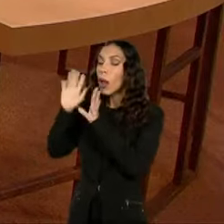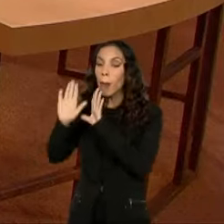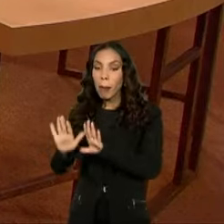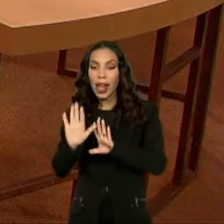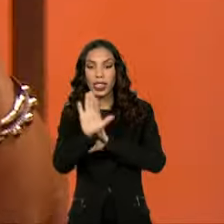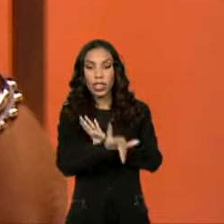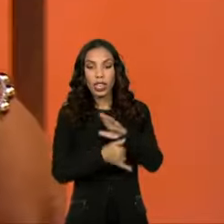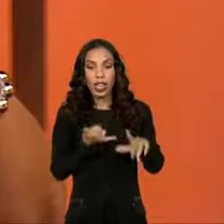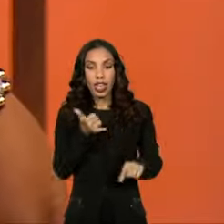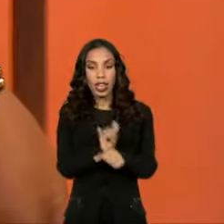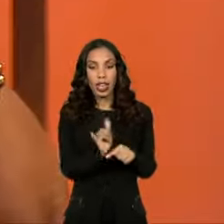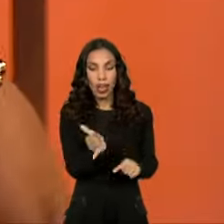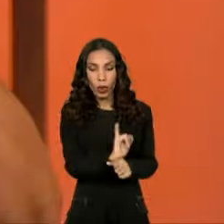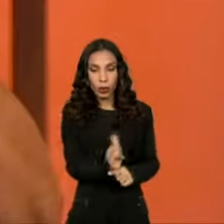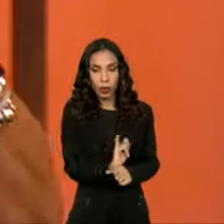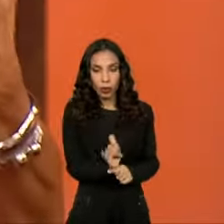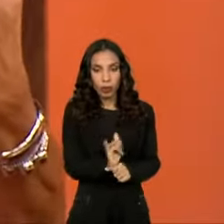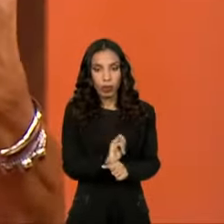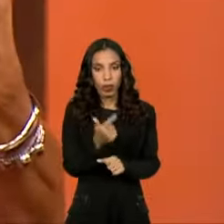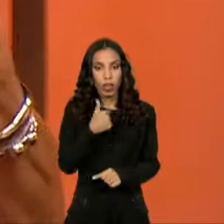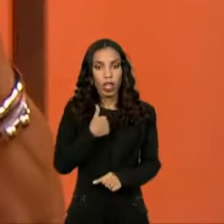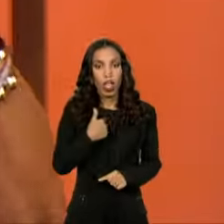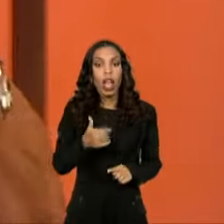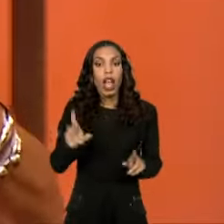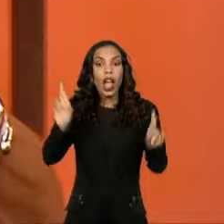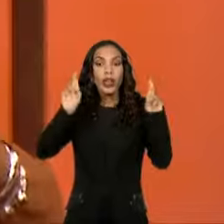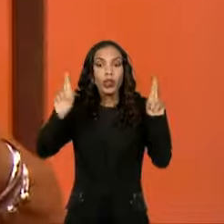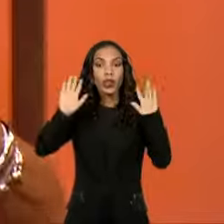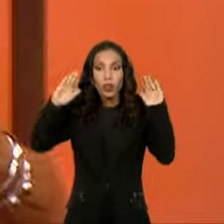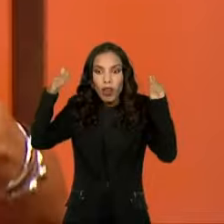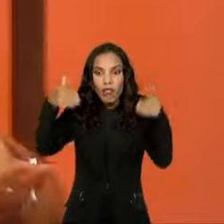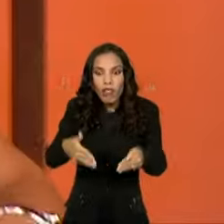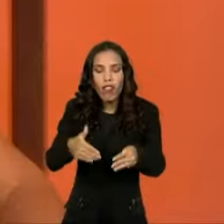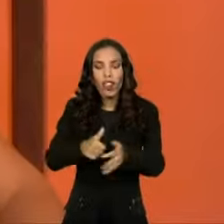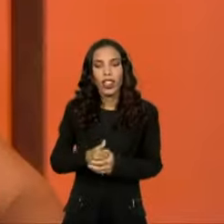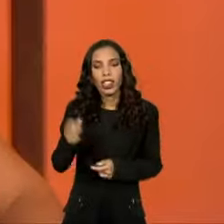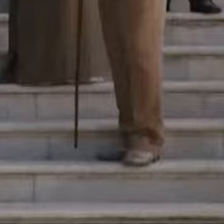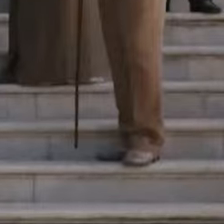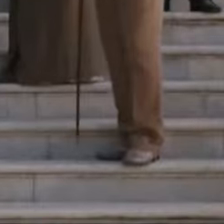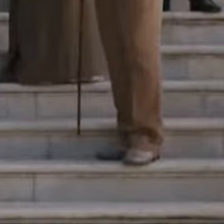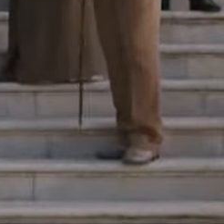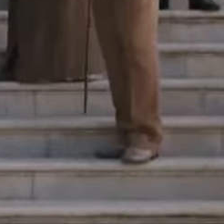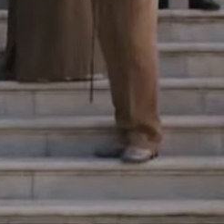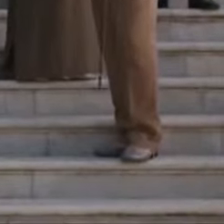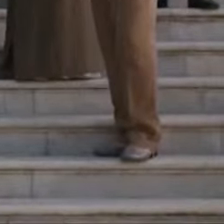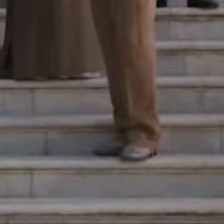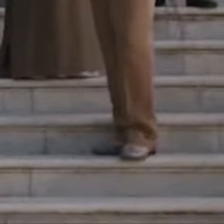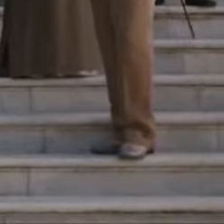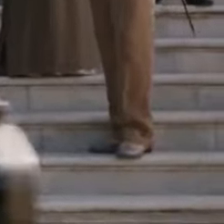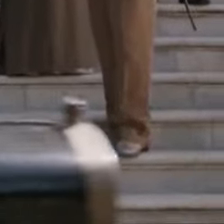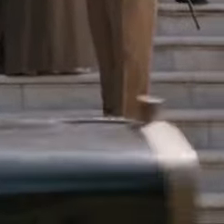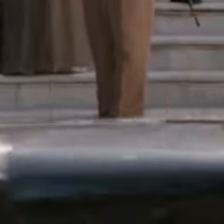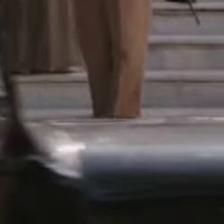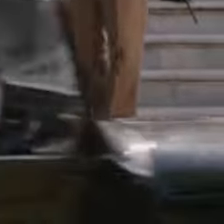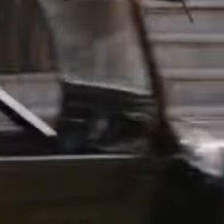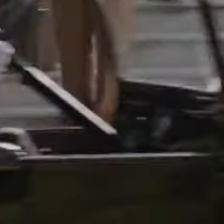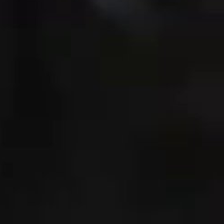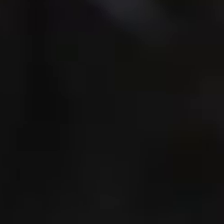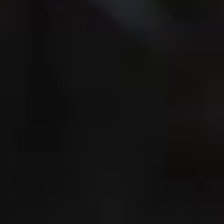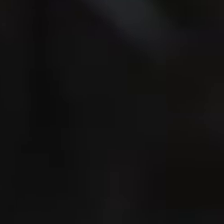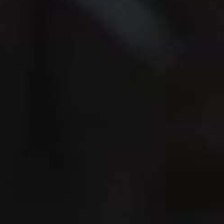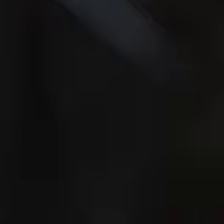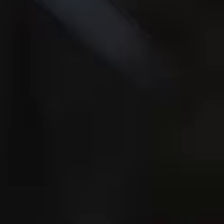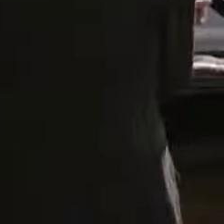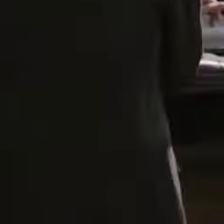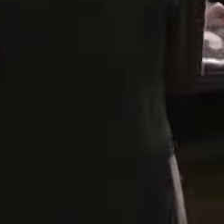para o canal do YouTube, para eles, eu espero focar muito em histórias de vida. No penúltimo episódio,